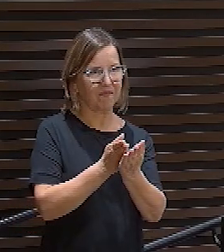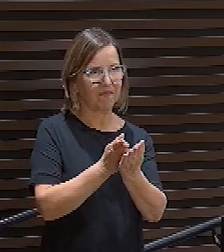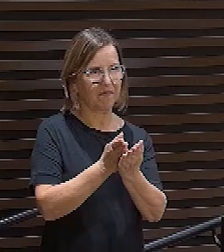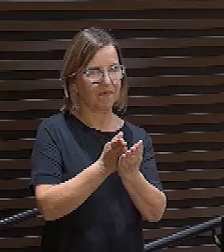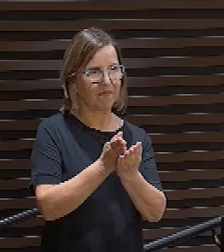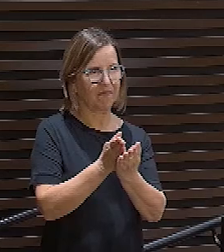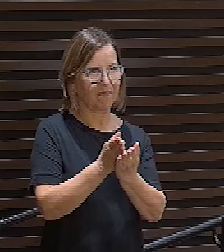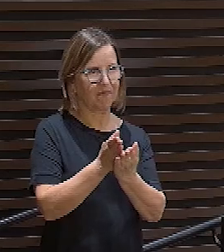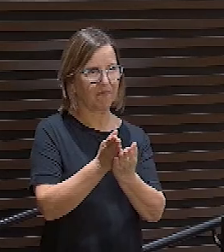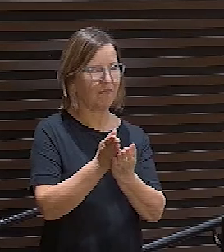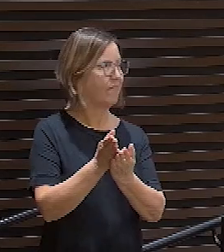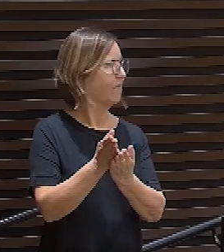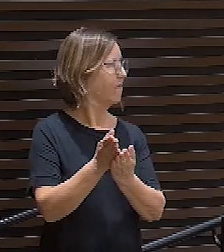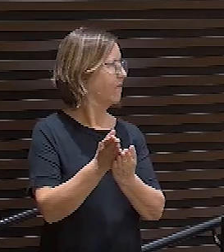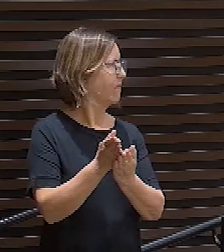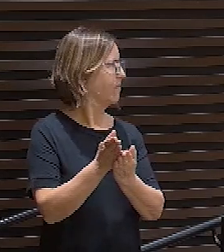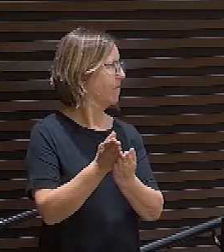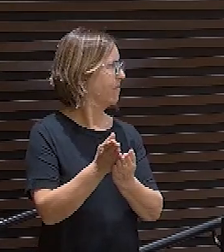estufado, de queixo erguido.